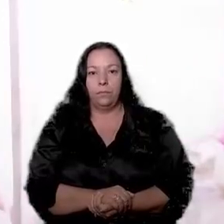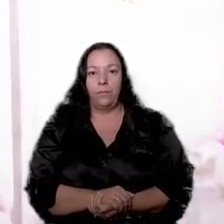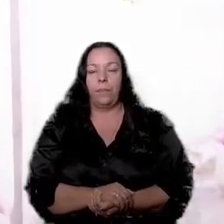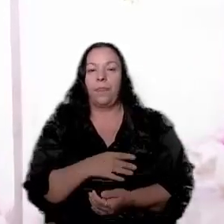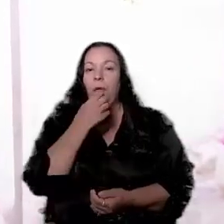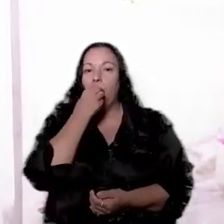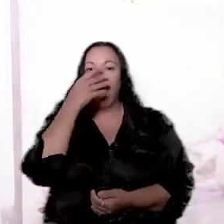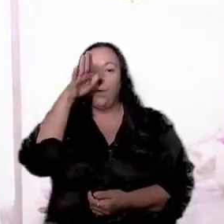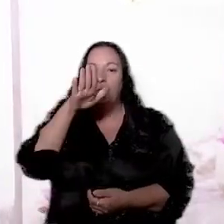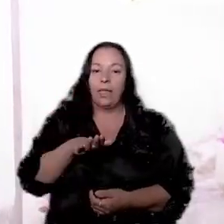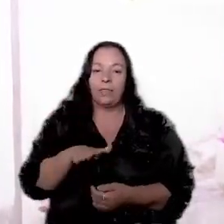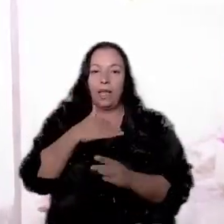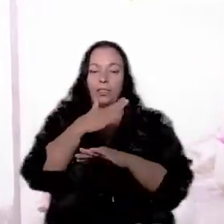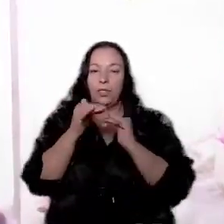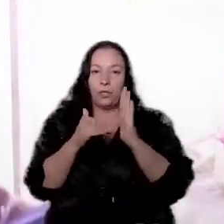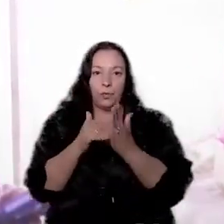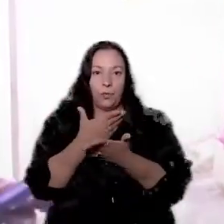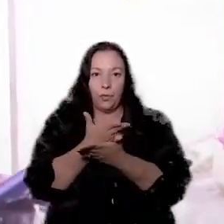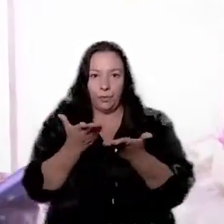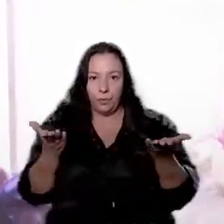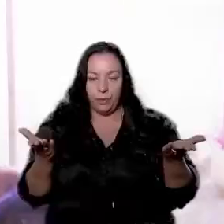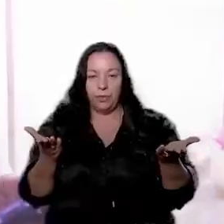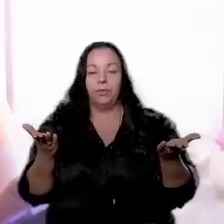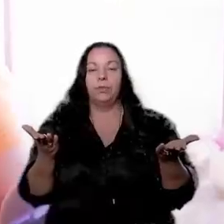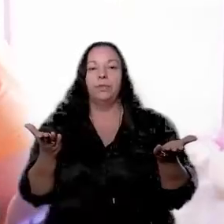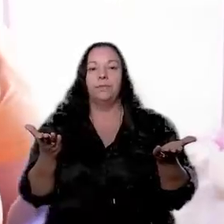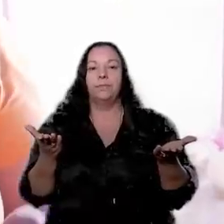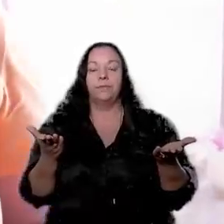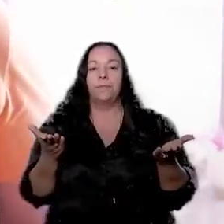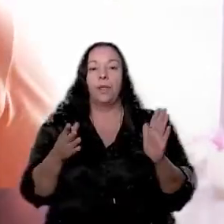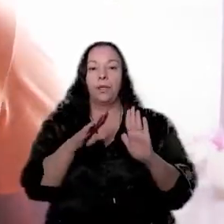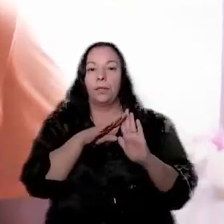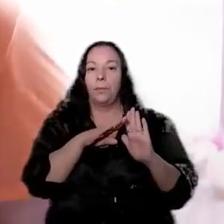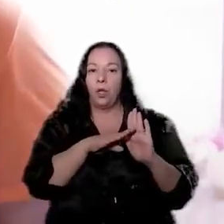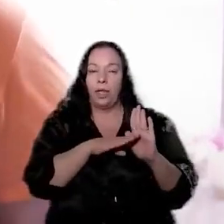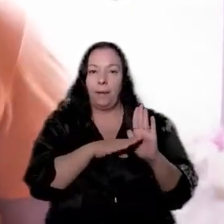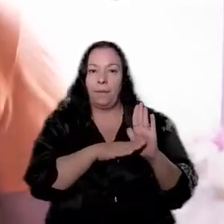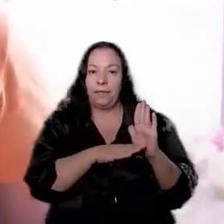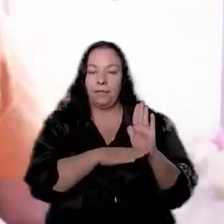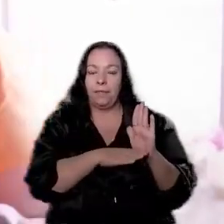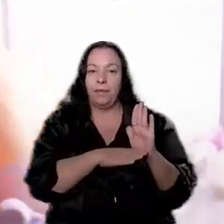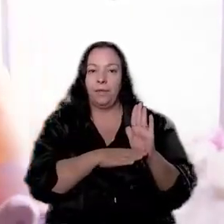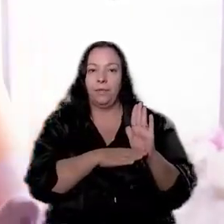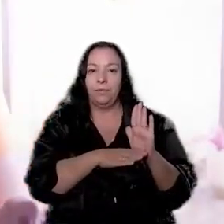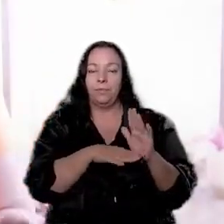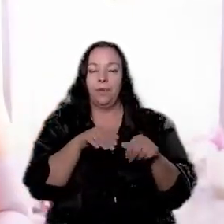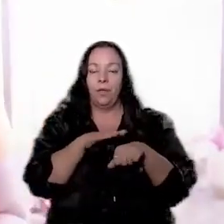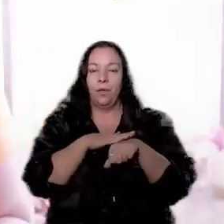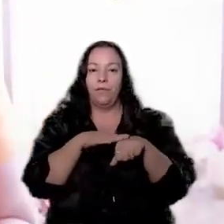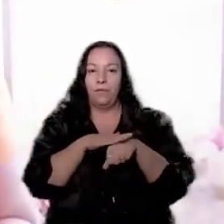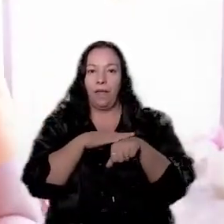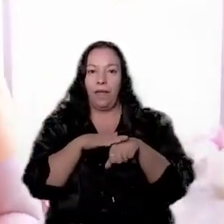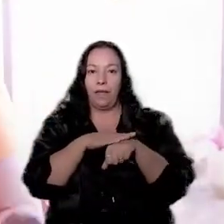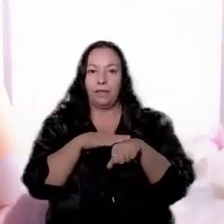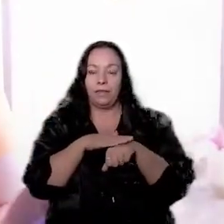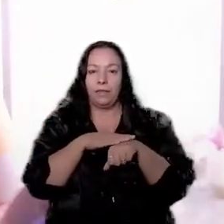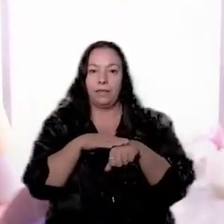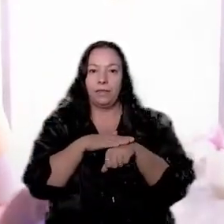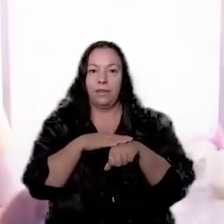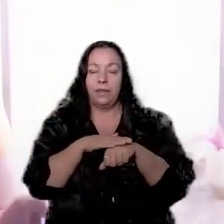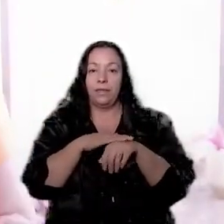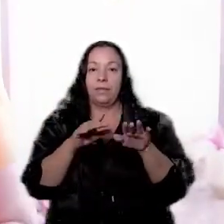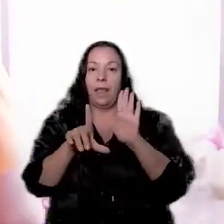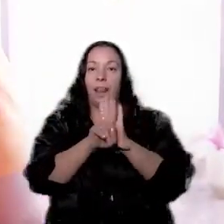A roda de conversa acontece em uma sala que possui paredes brancas. Possui 2 janelas de madeira do lado direito e do lado esquerdo, de tom